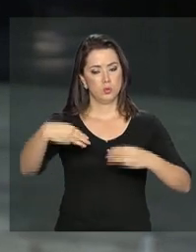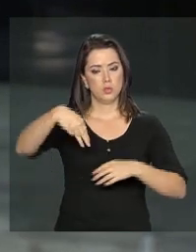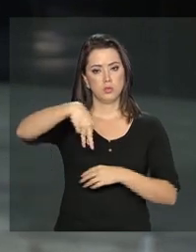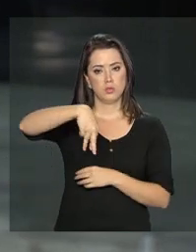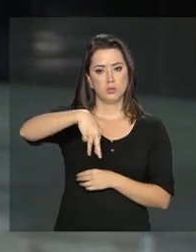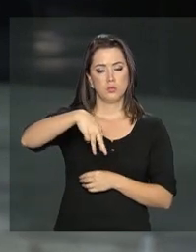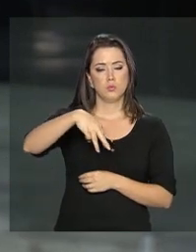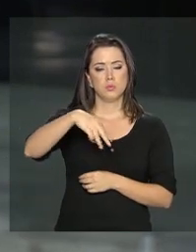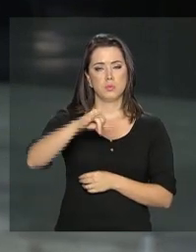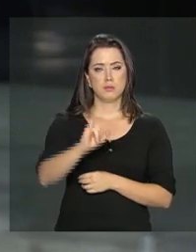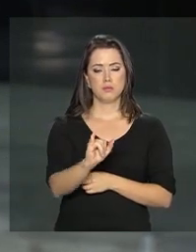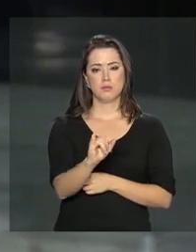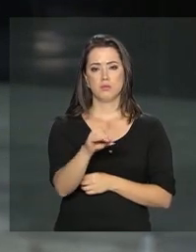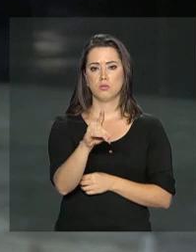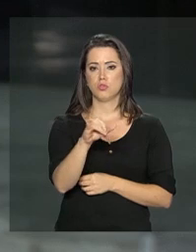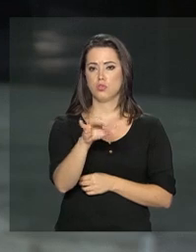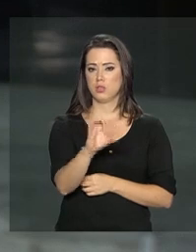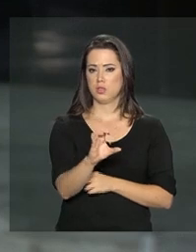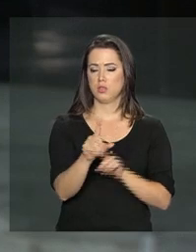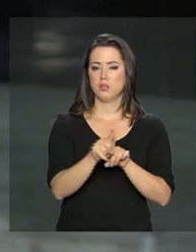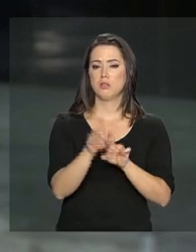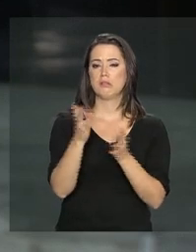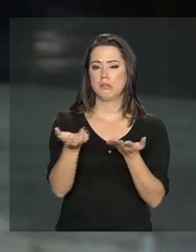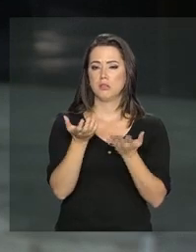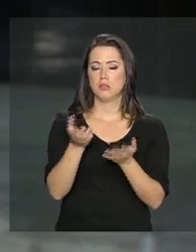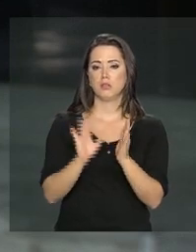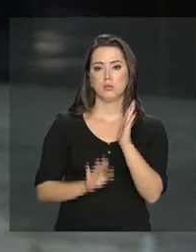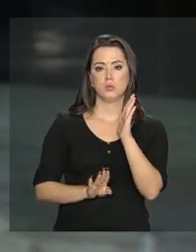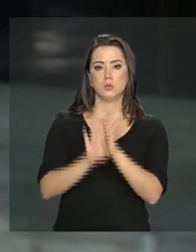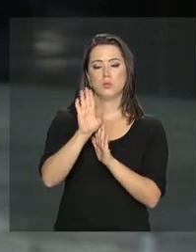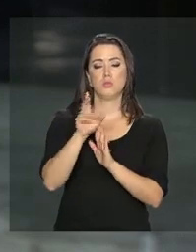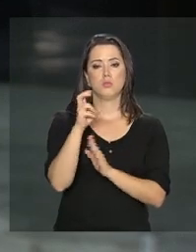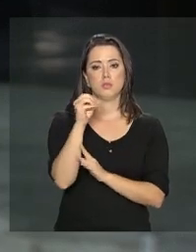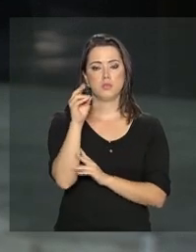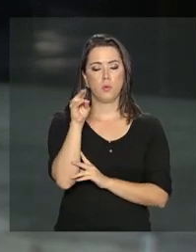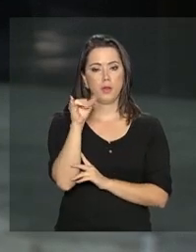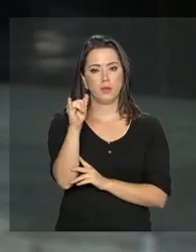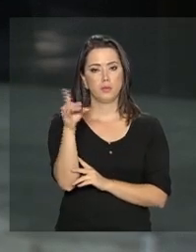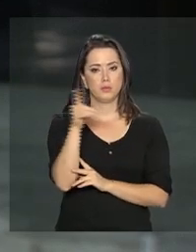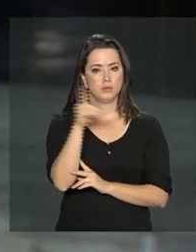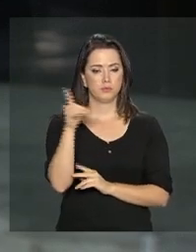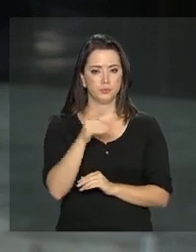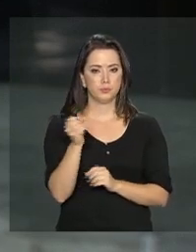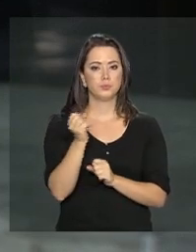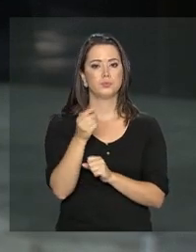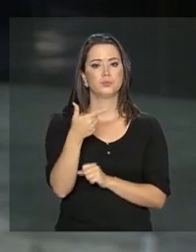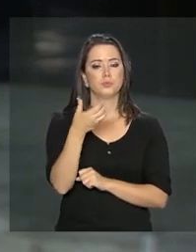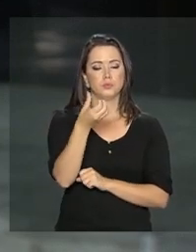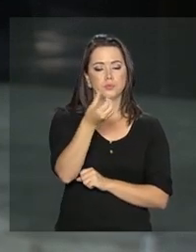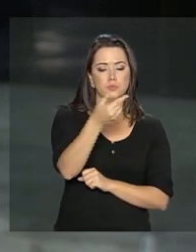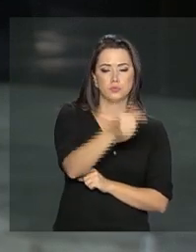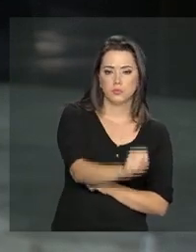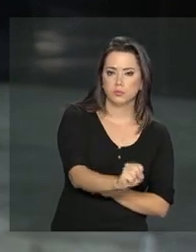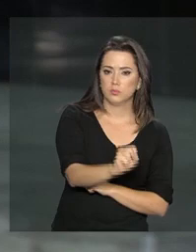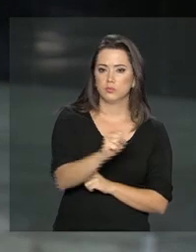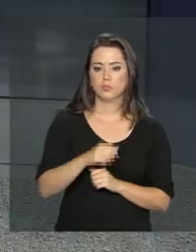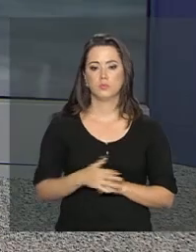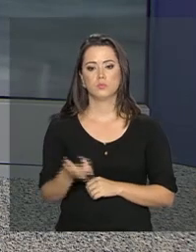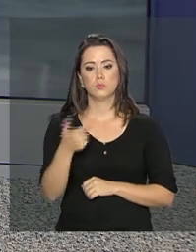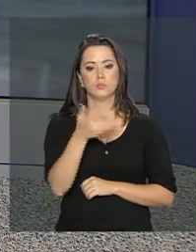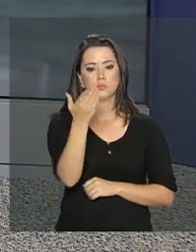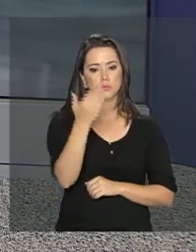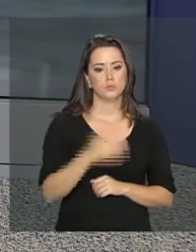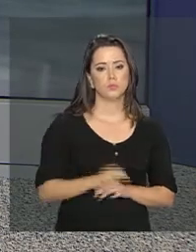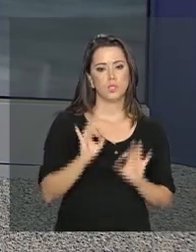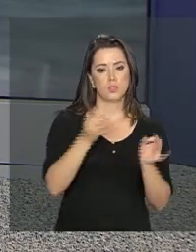exterior e serviços que prevê superávit de 50 bilhões de dólares para 2018 como você roberto